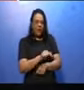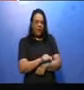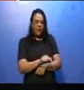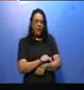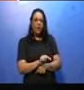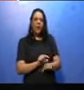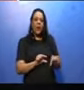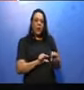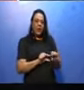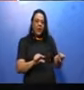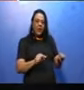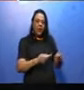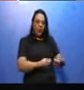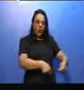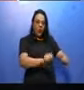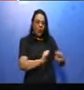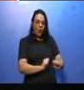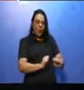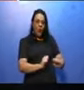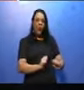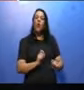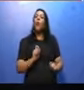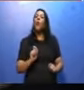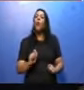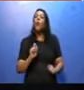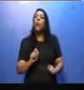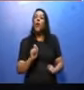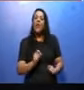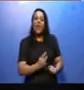de 2 ou mais verbos.